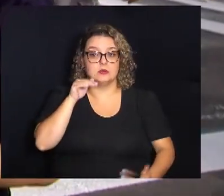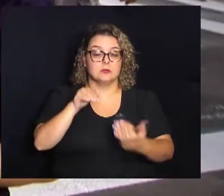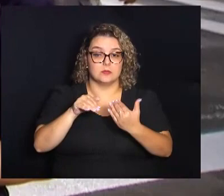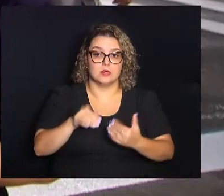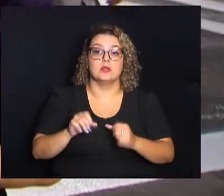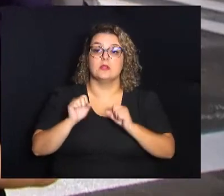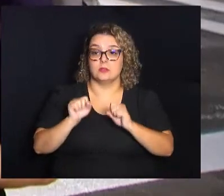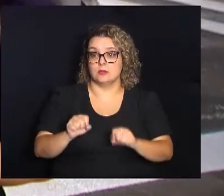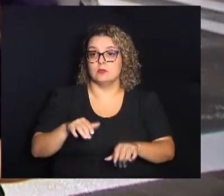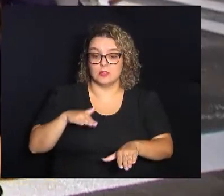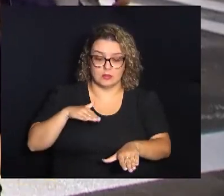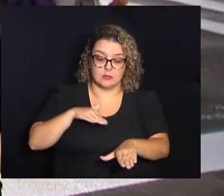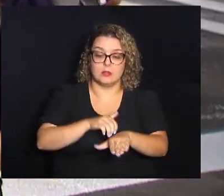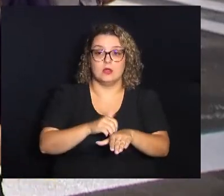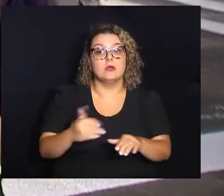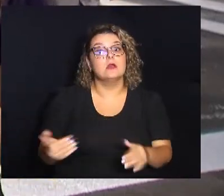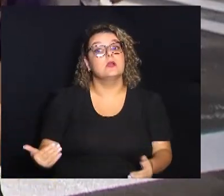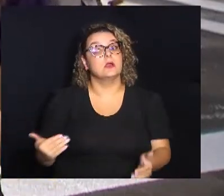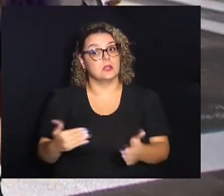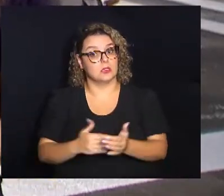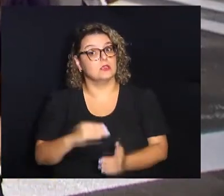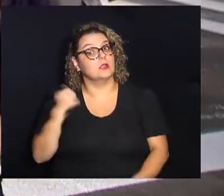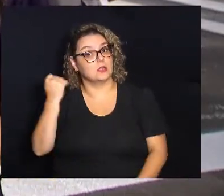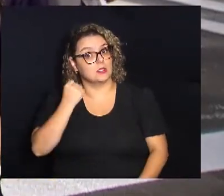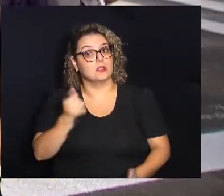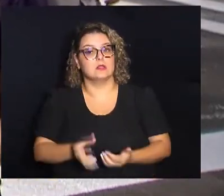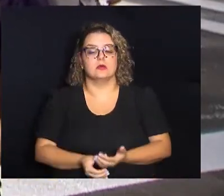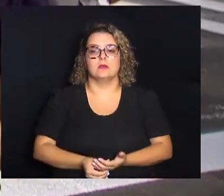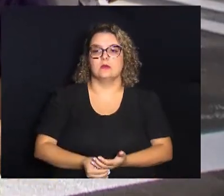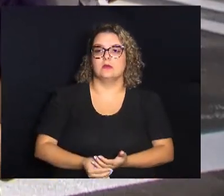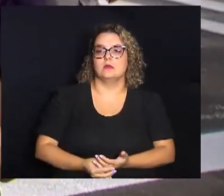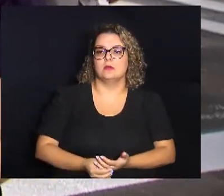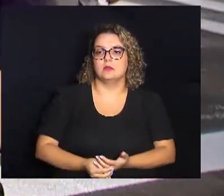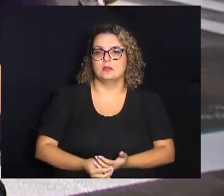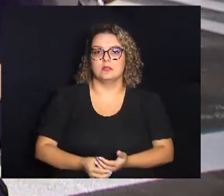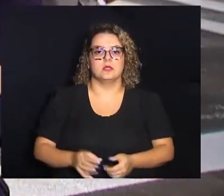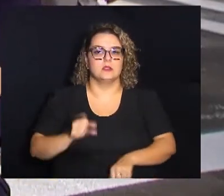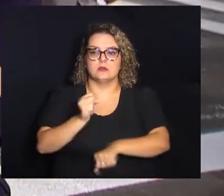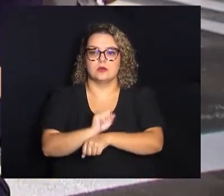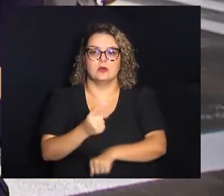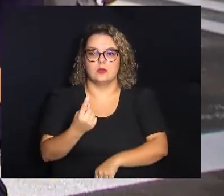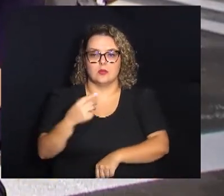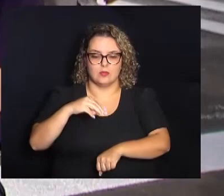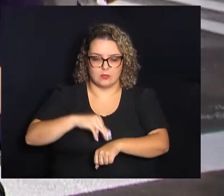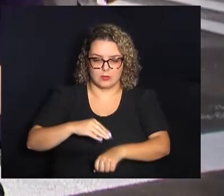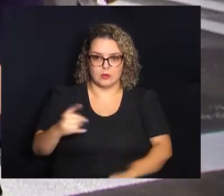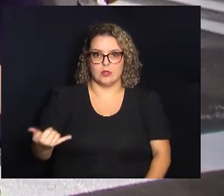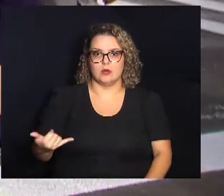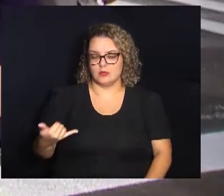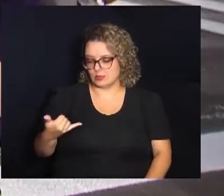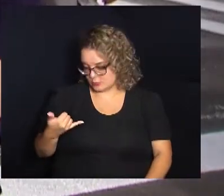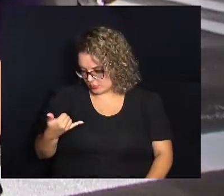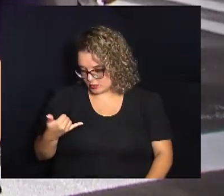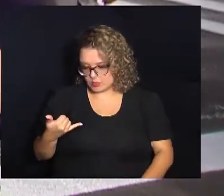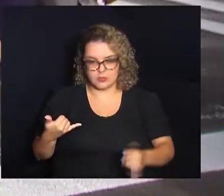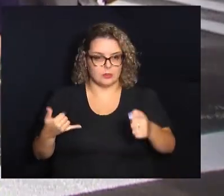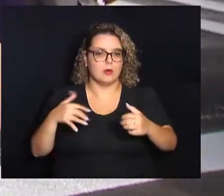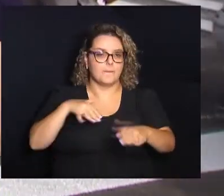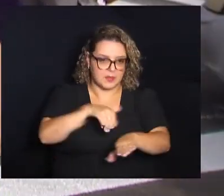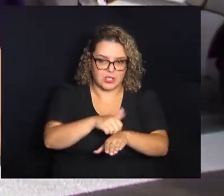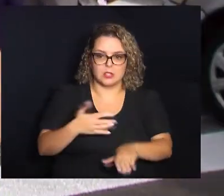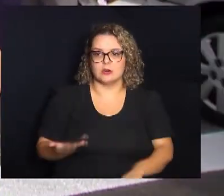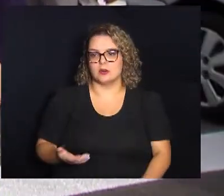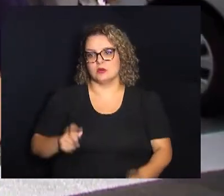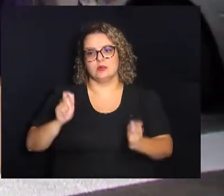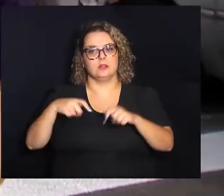levam a colisões, inclusive graves. E são frações de segundo, né? Um minuto que você olha para a tela do celular é